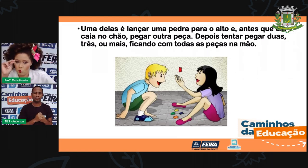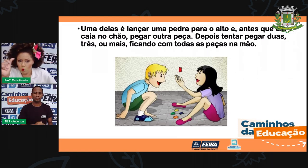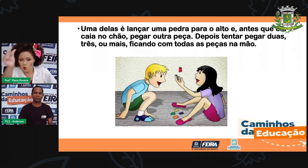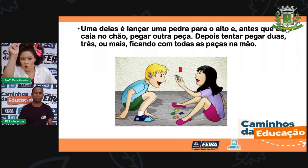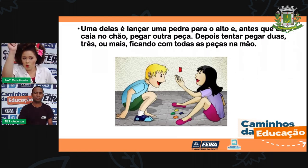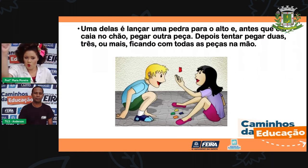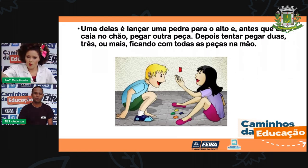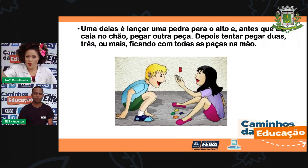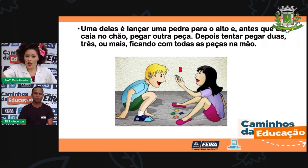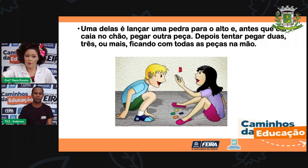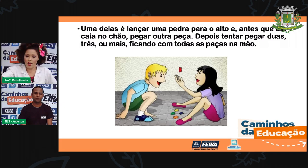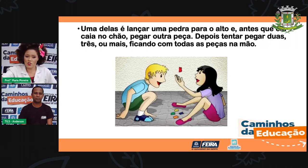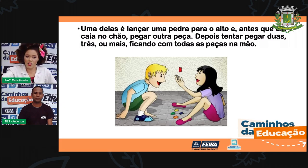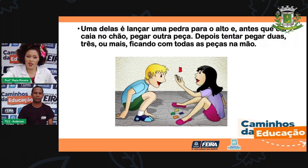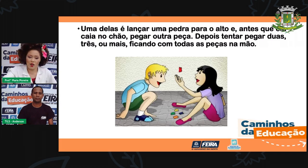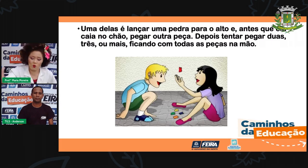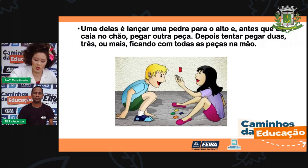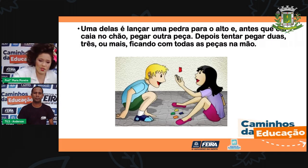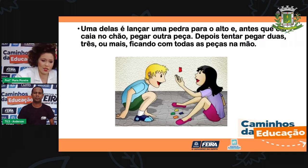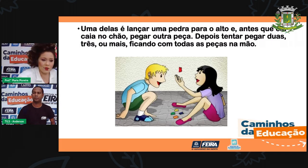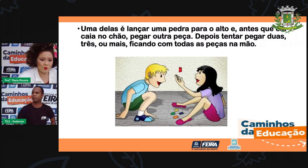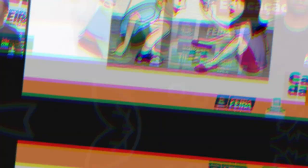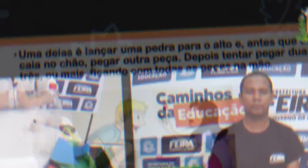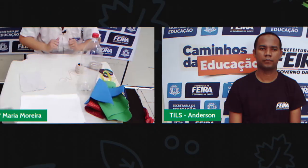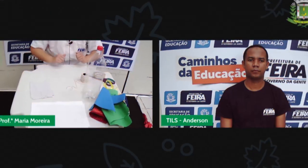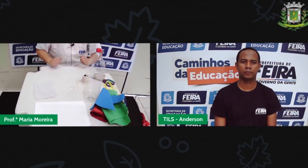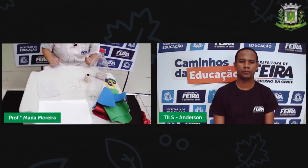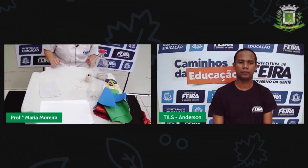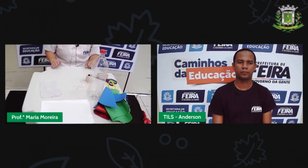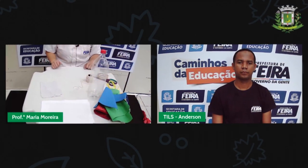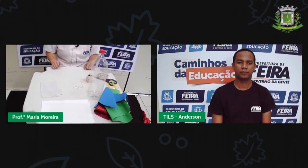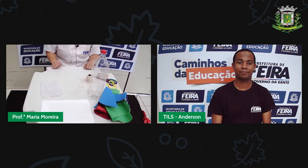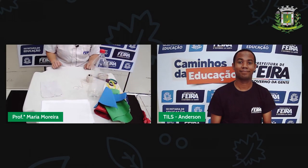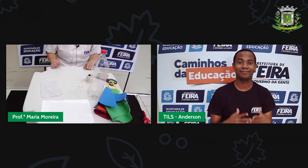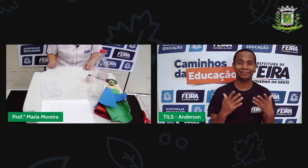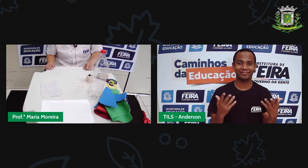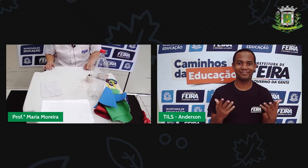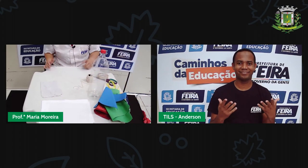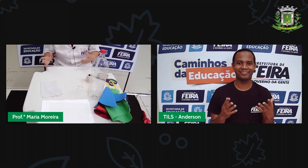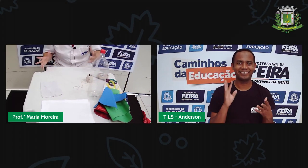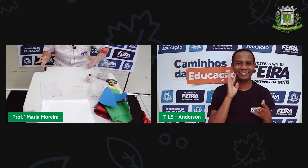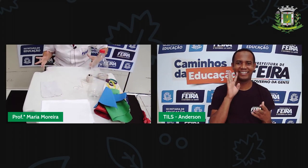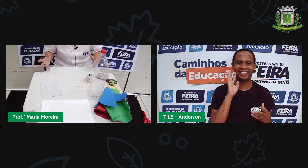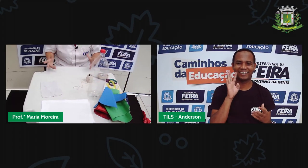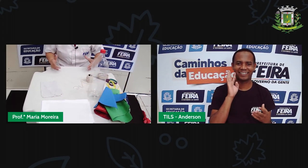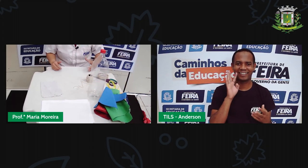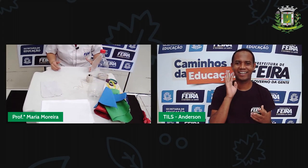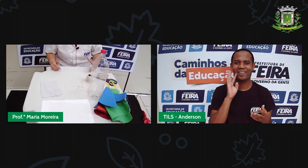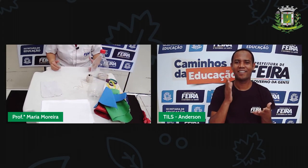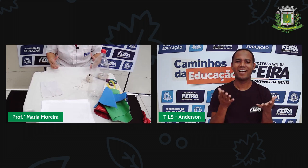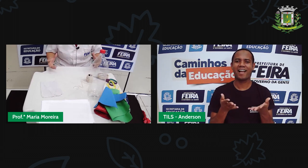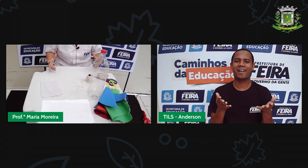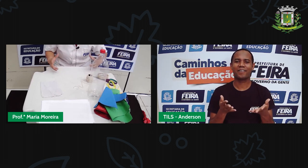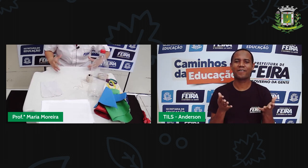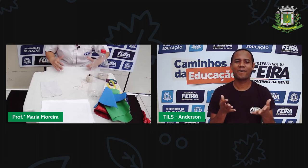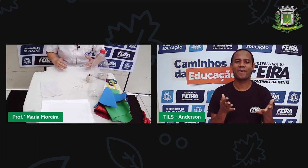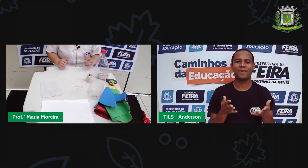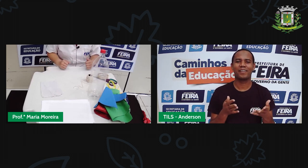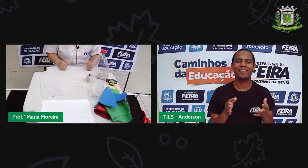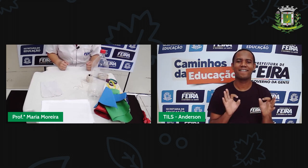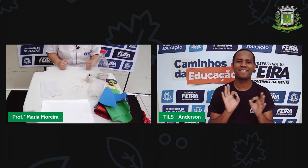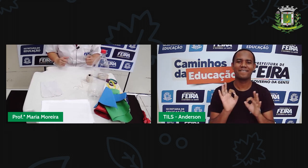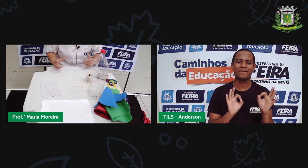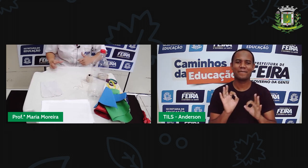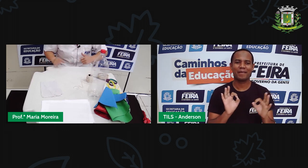Que a mágica irá acontecer. E, galerinha, agora é hora, né? Na nossa produção.